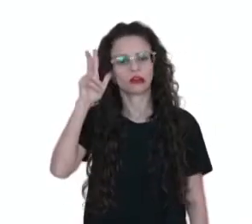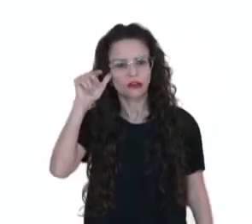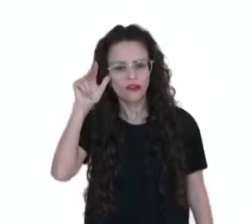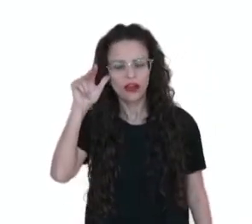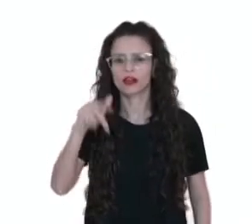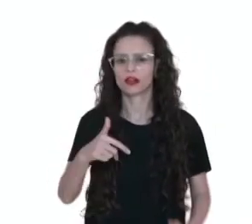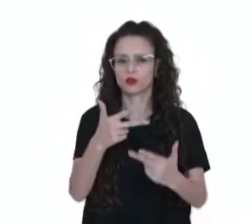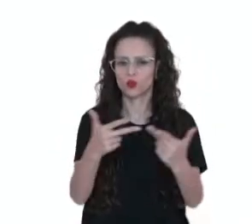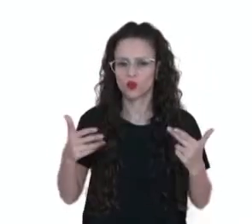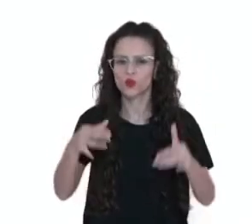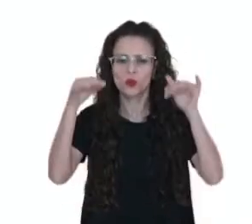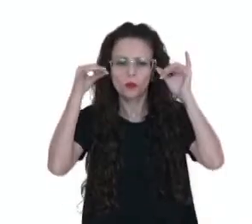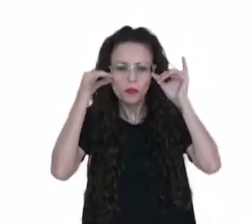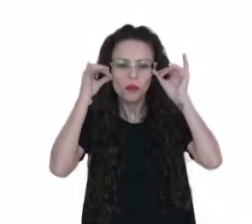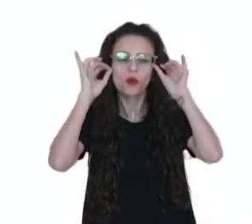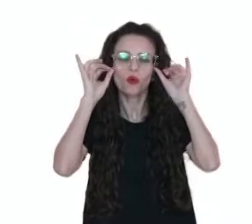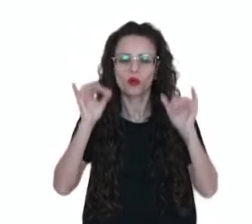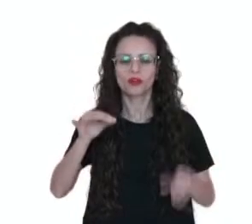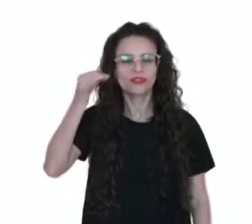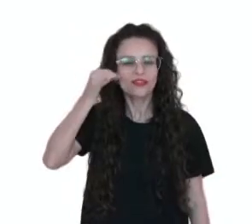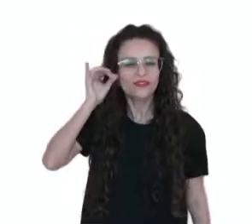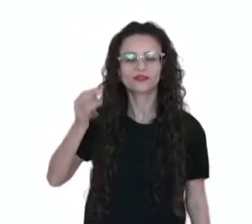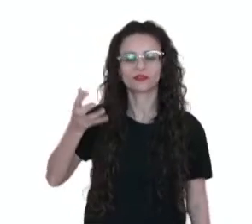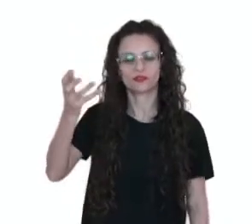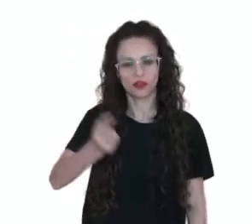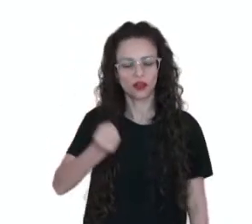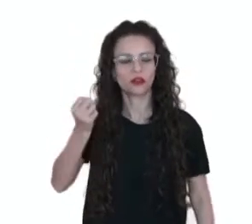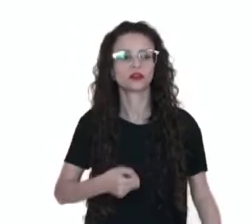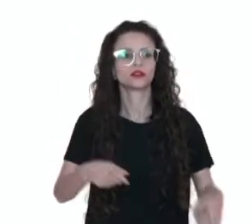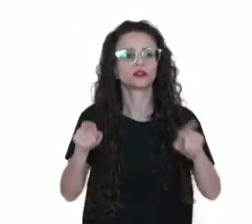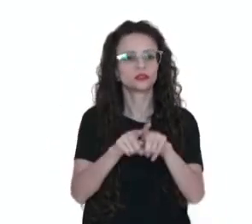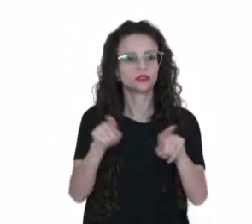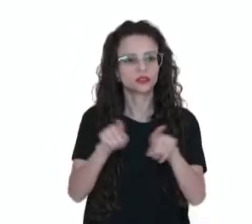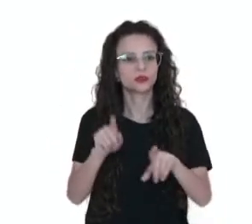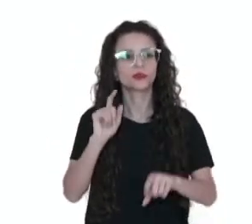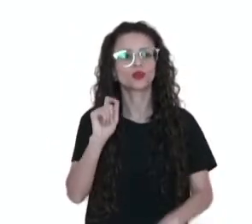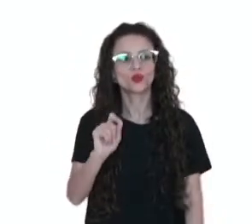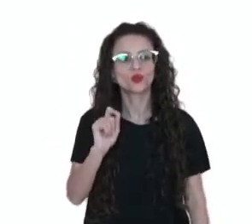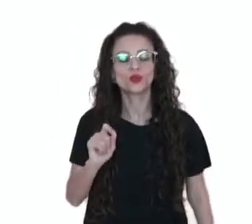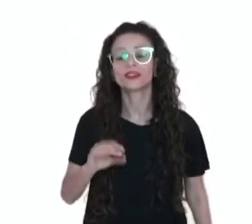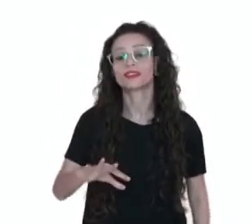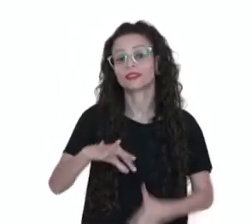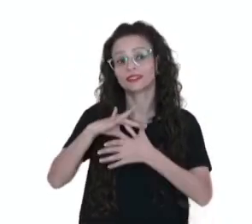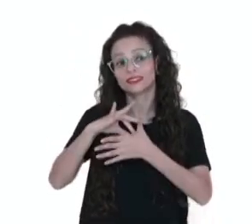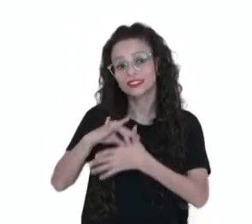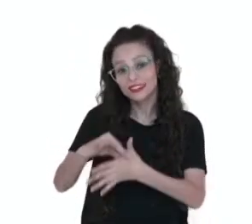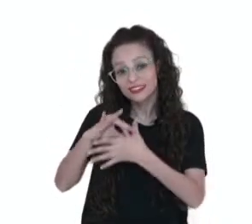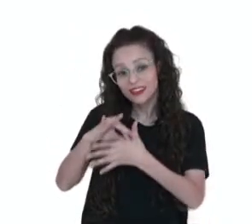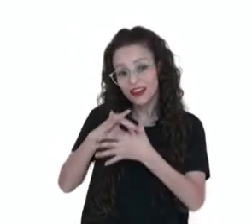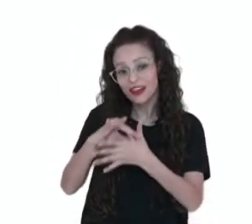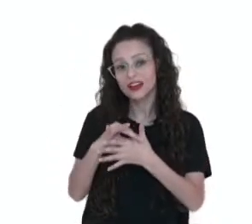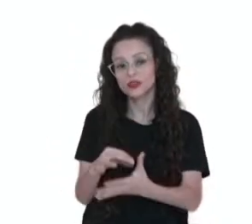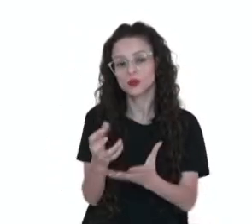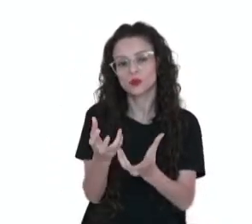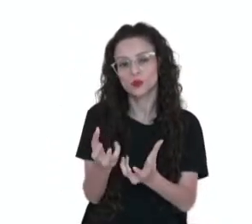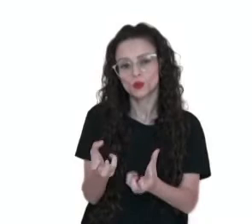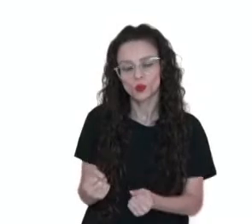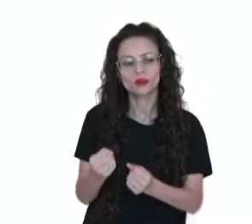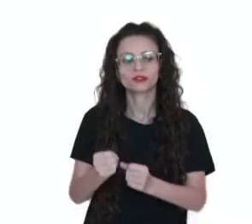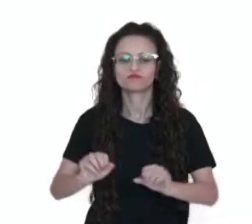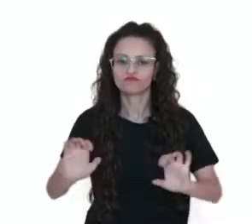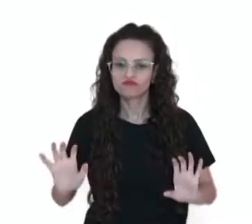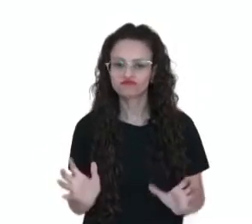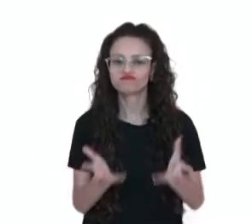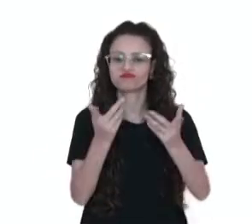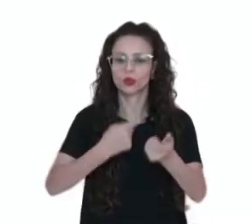jumentos, bois, vacas, bem como o valioso charque, a carne seca, ampliando o seu